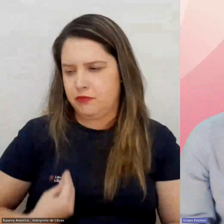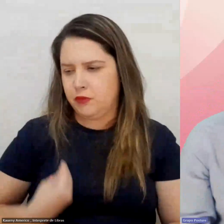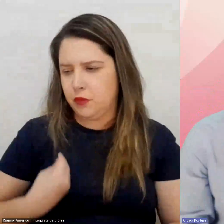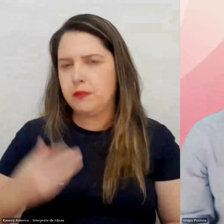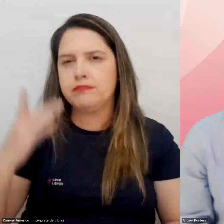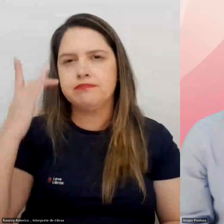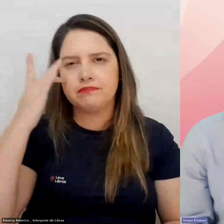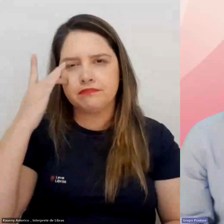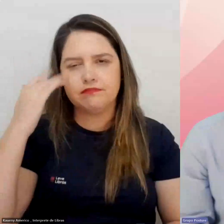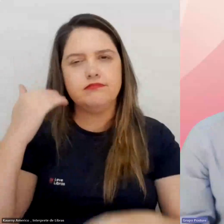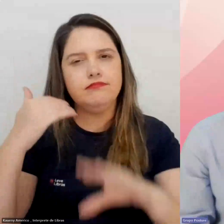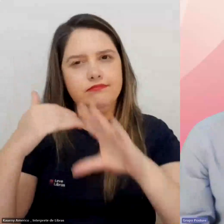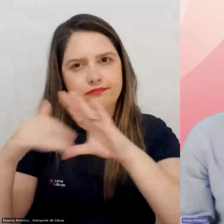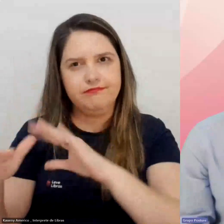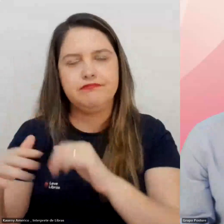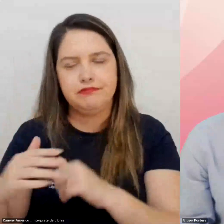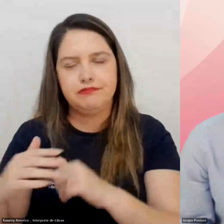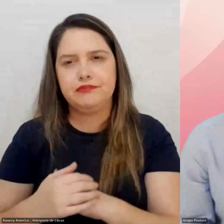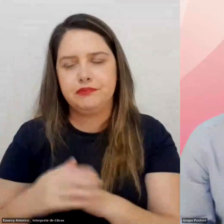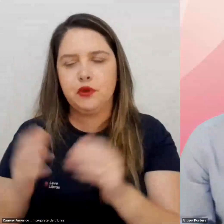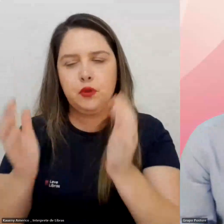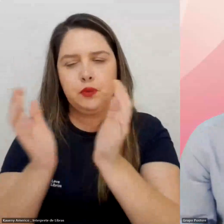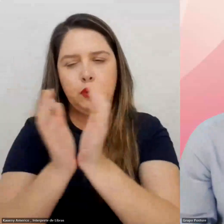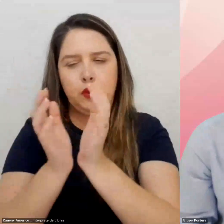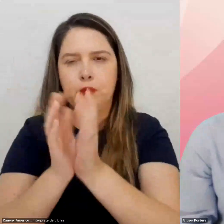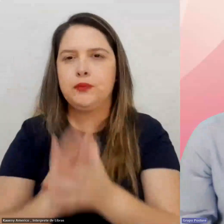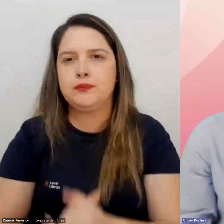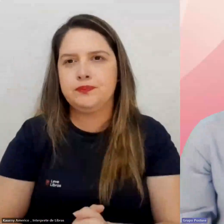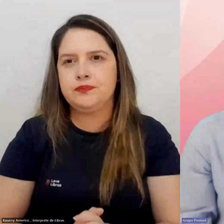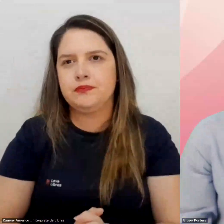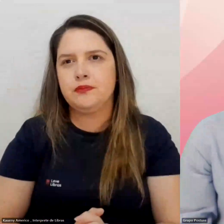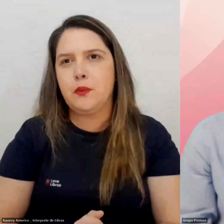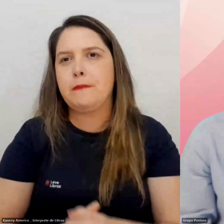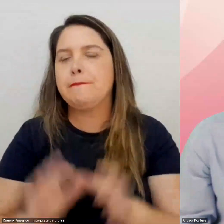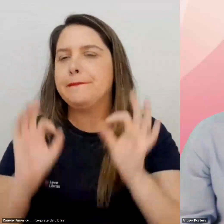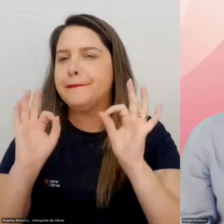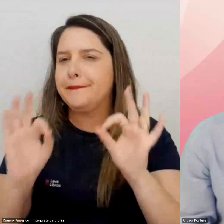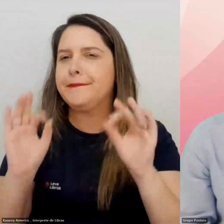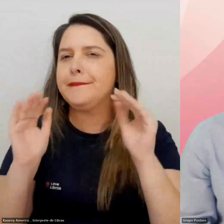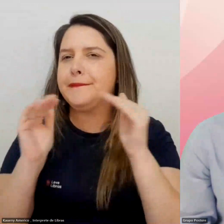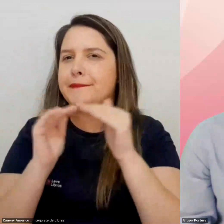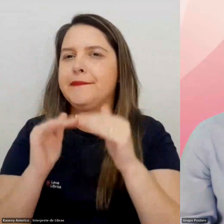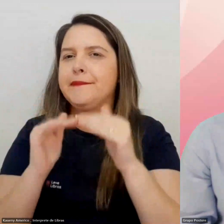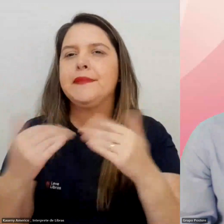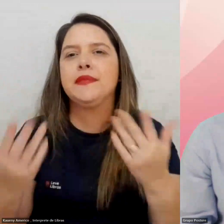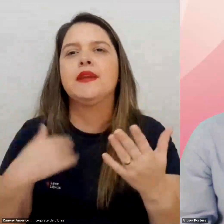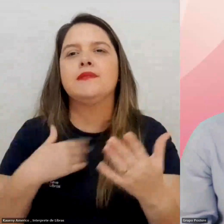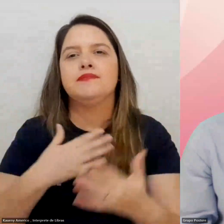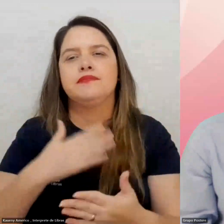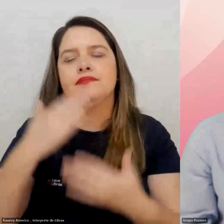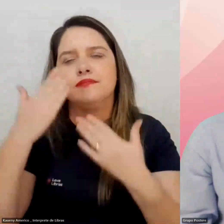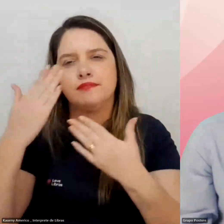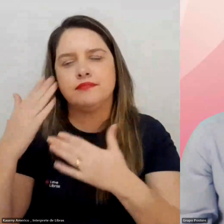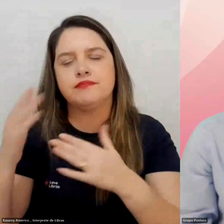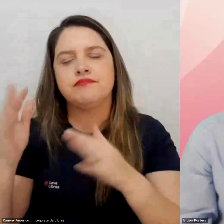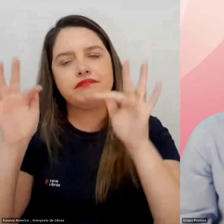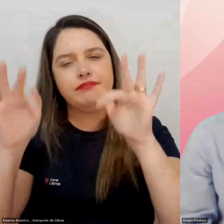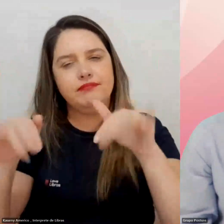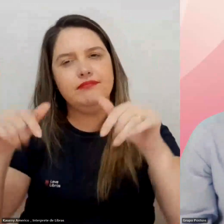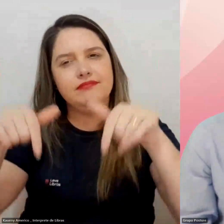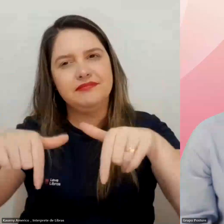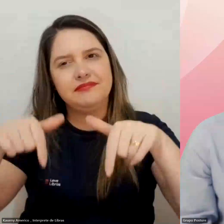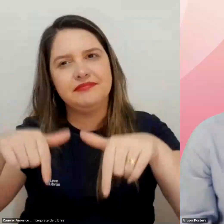mensagem para o grupo. Exatamente. Pessoal, eu agradeço muito. Finalizamos aqui. Lembrando que